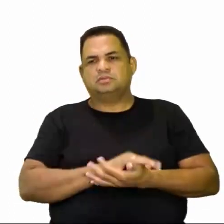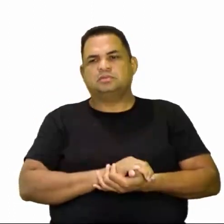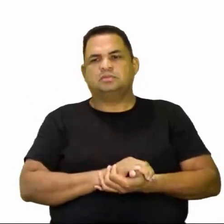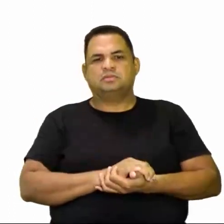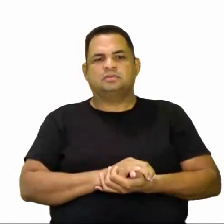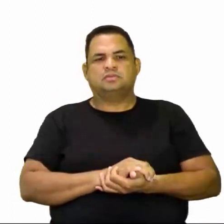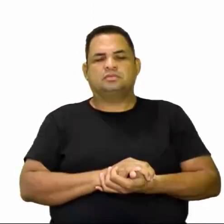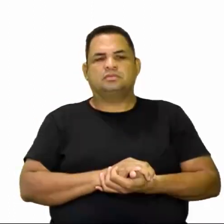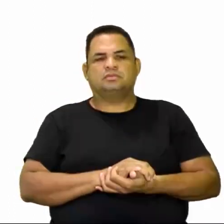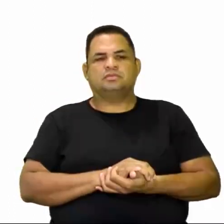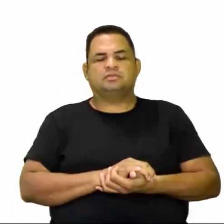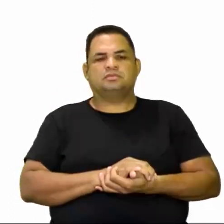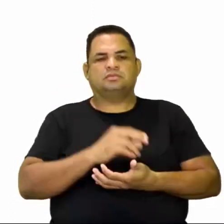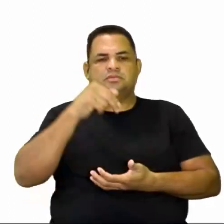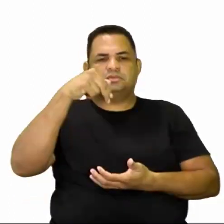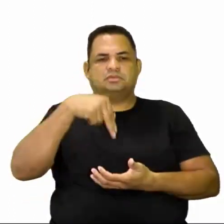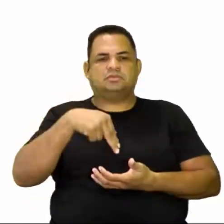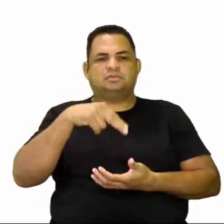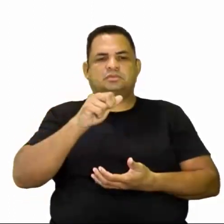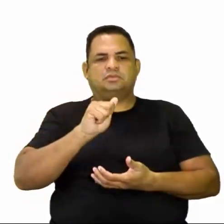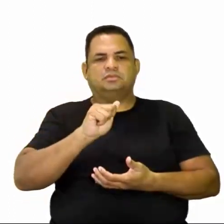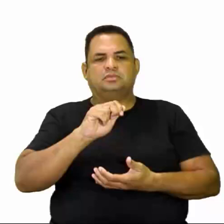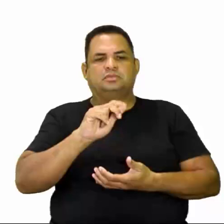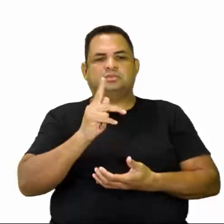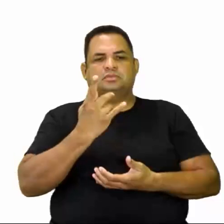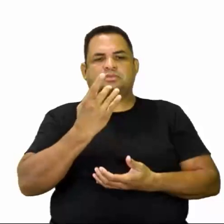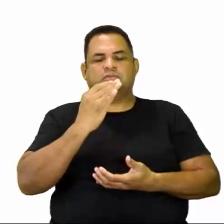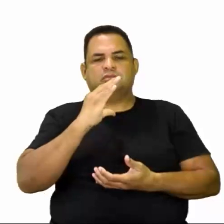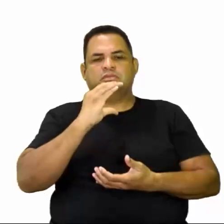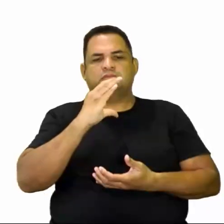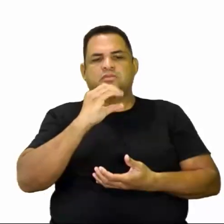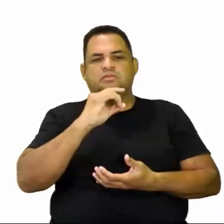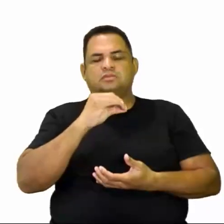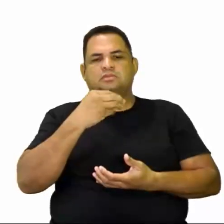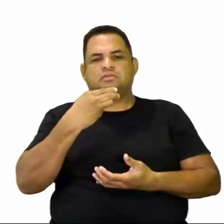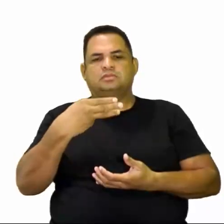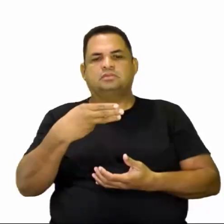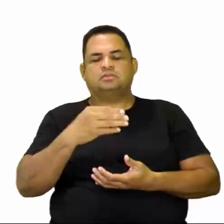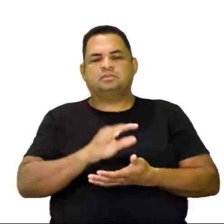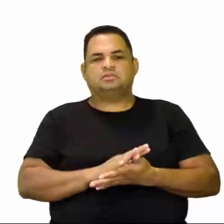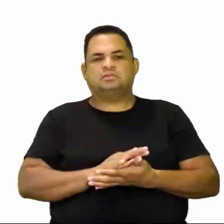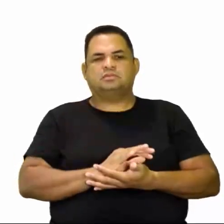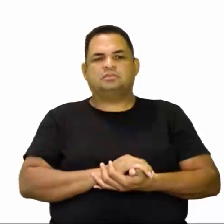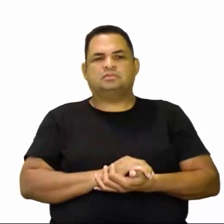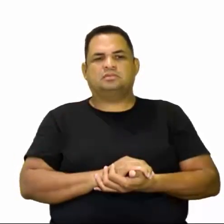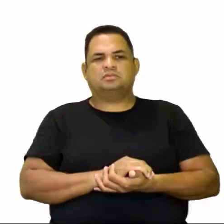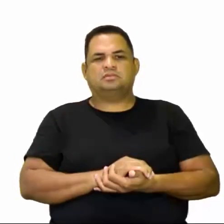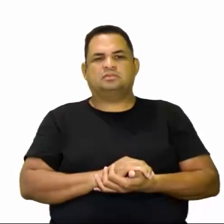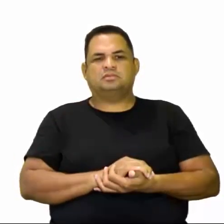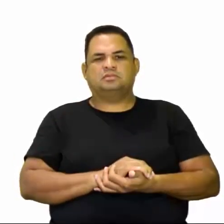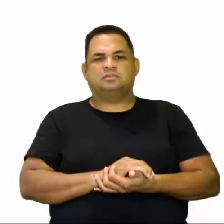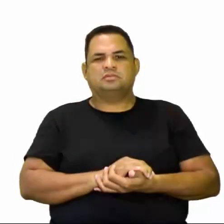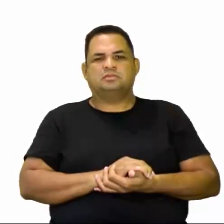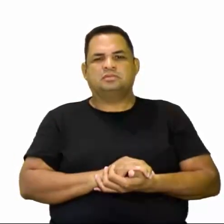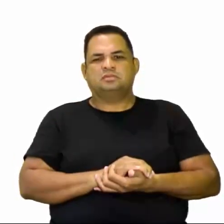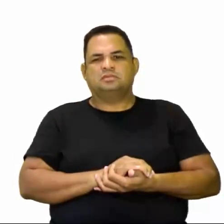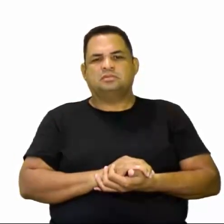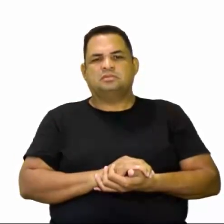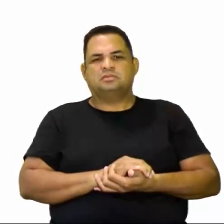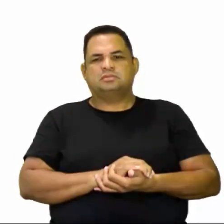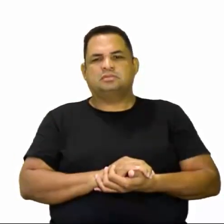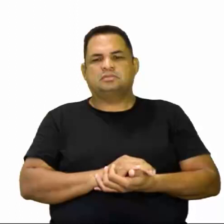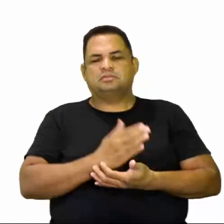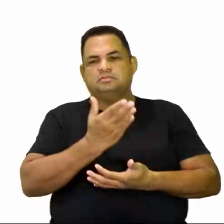ou hidrogenocarbonato de sódio, cuja fórmula NaHCO3. Você pode chamar carbonato ácido de sódio,